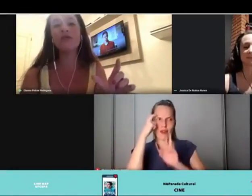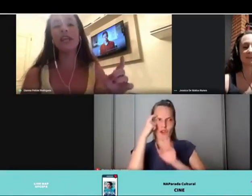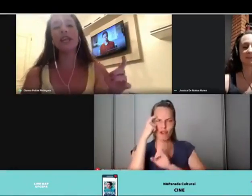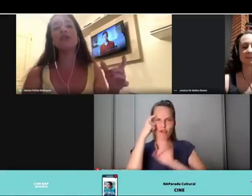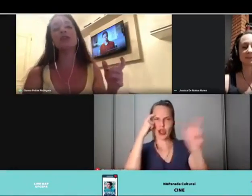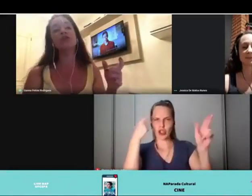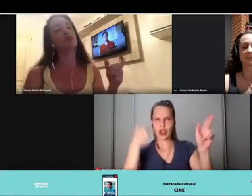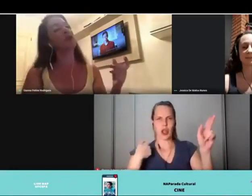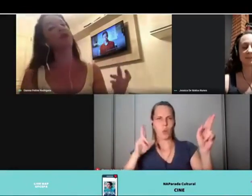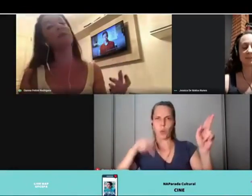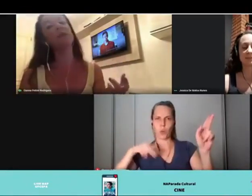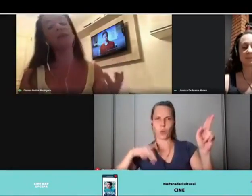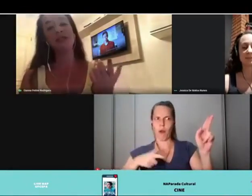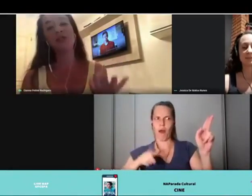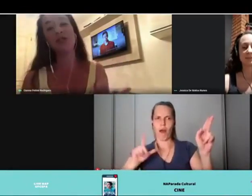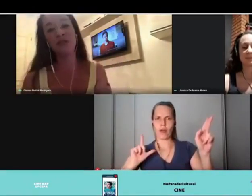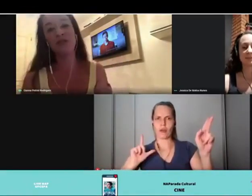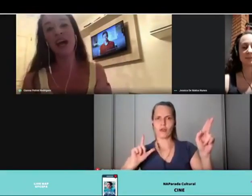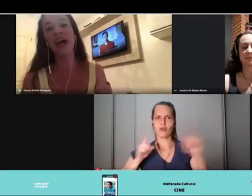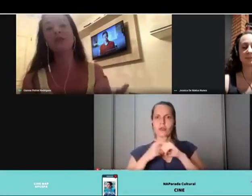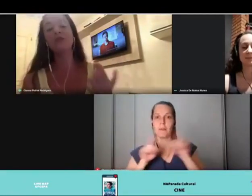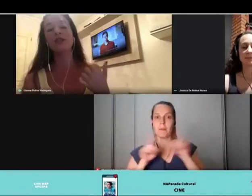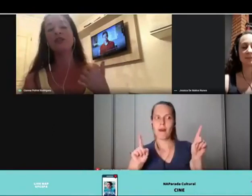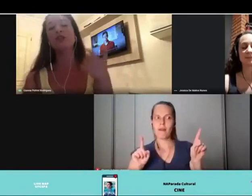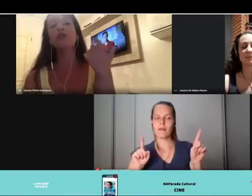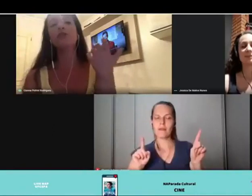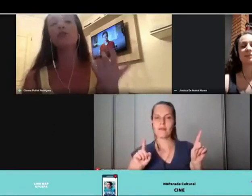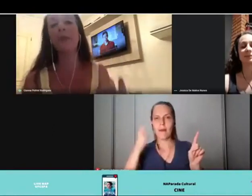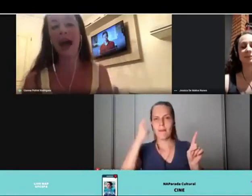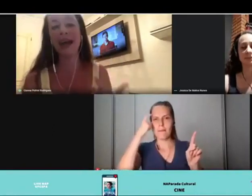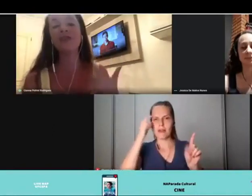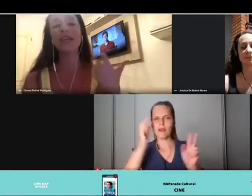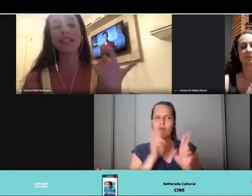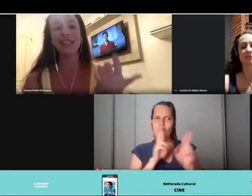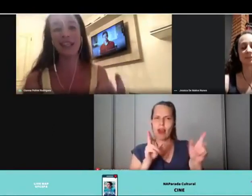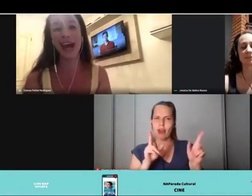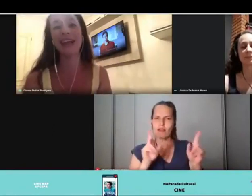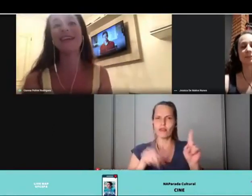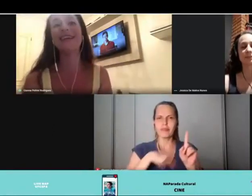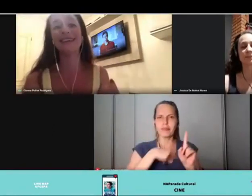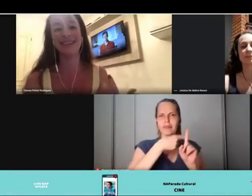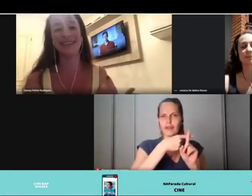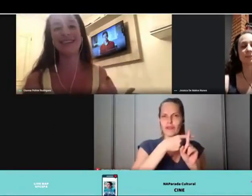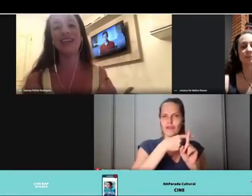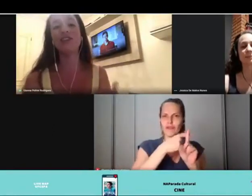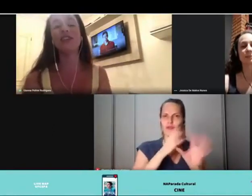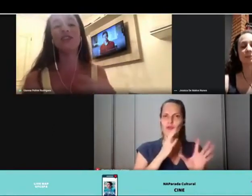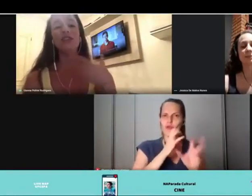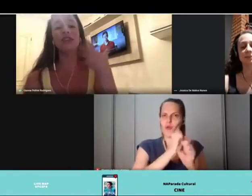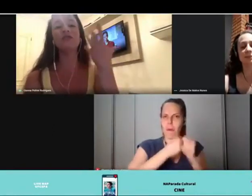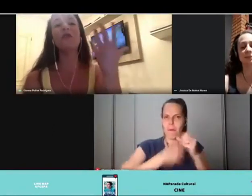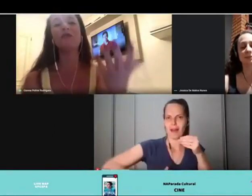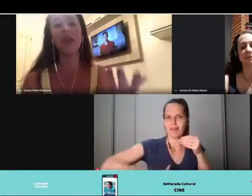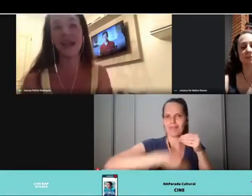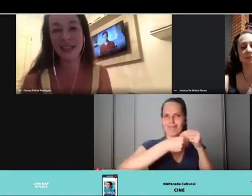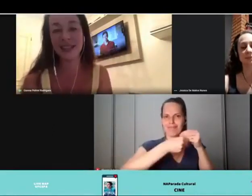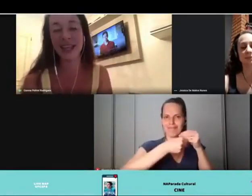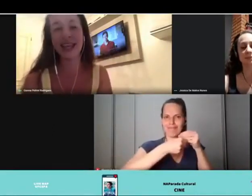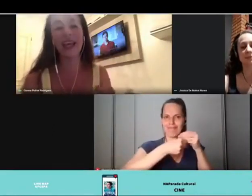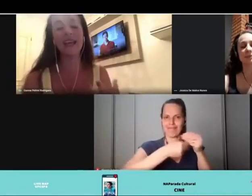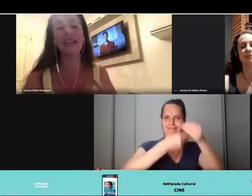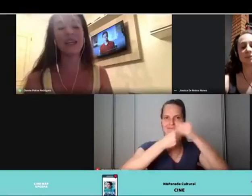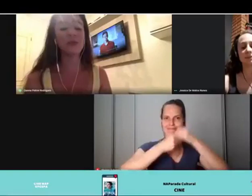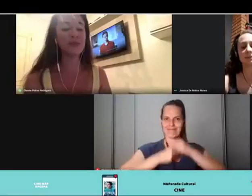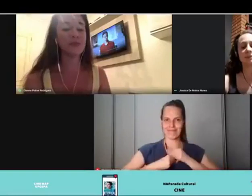pensar no diferente de uma forma positiva, num sentido de somar e de acrescentar, né? De se desenvolver,